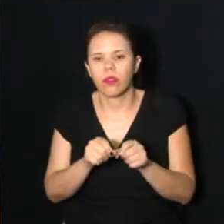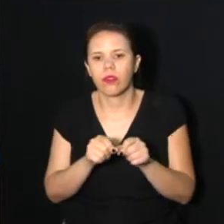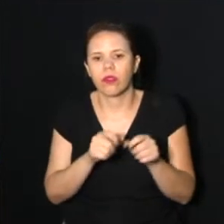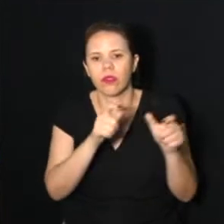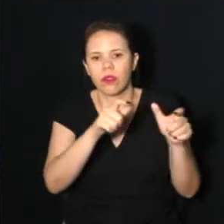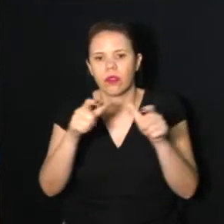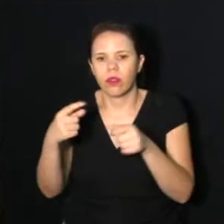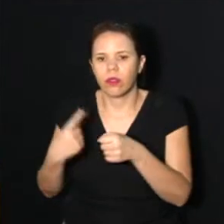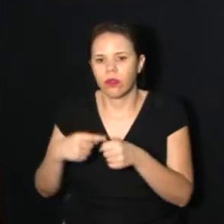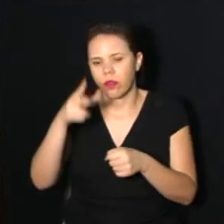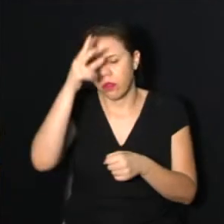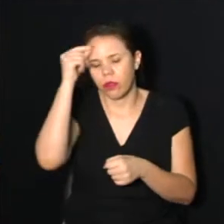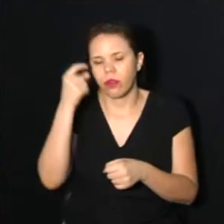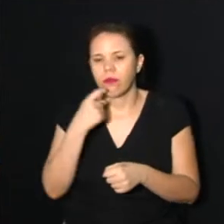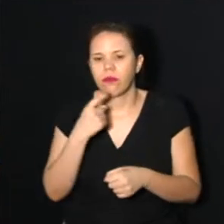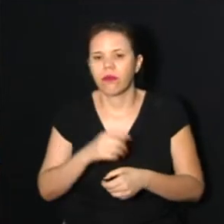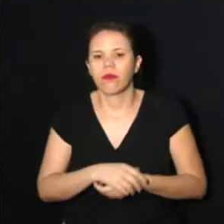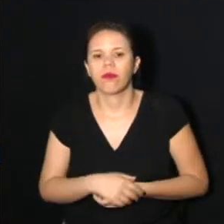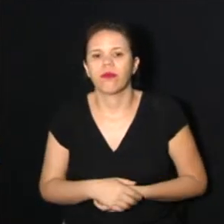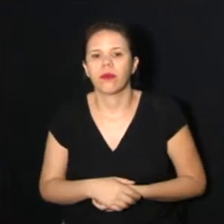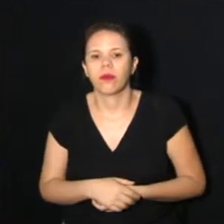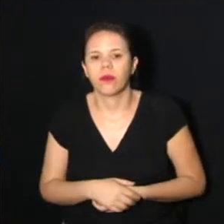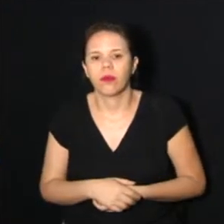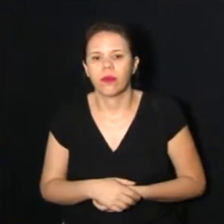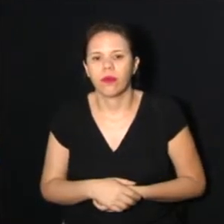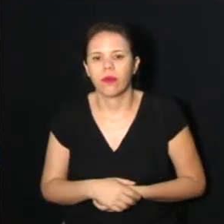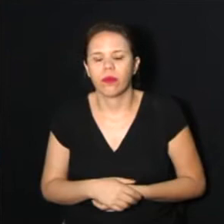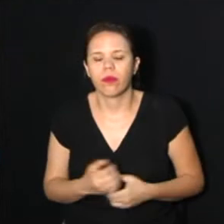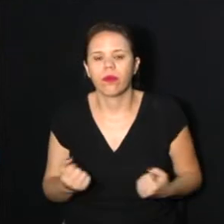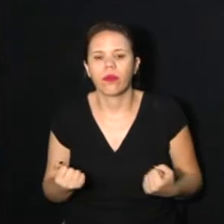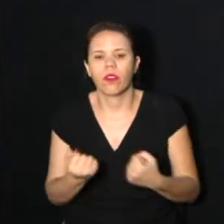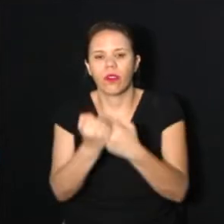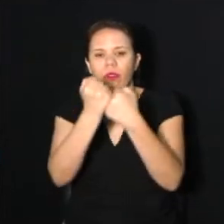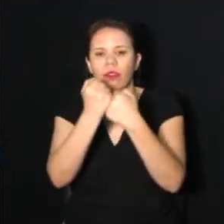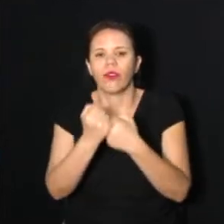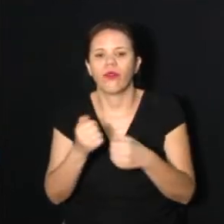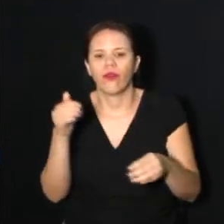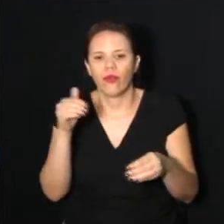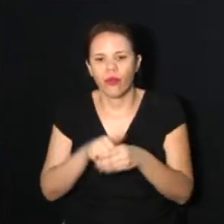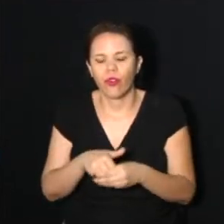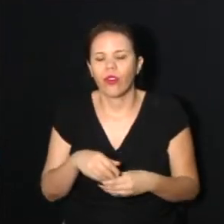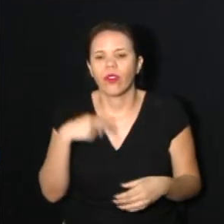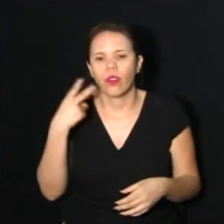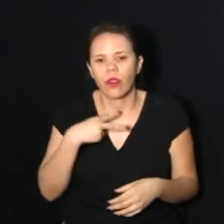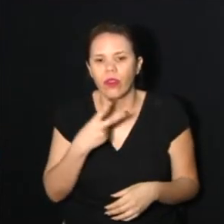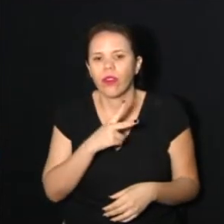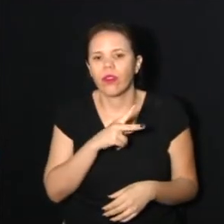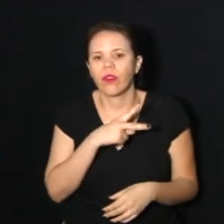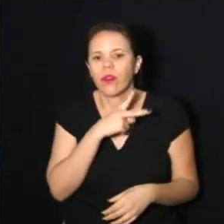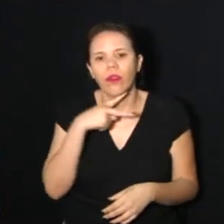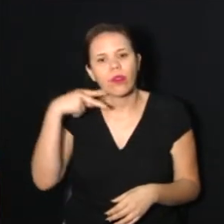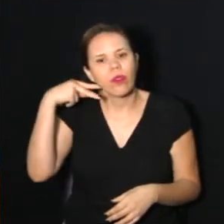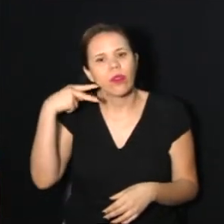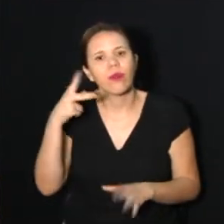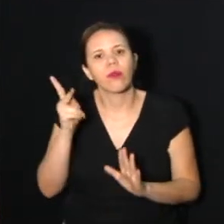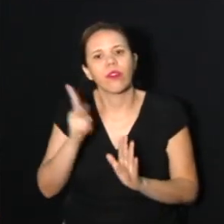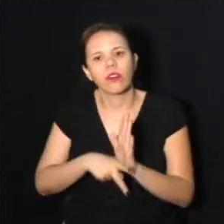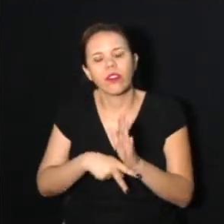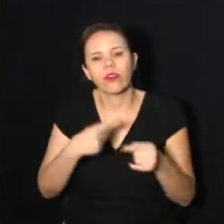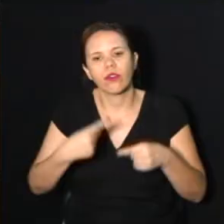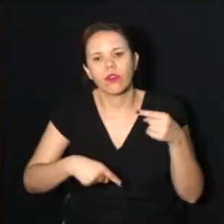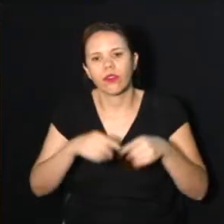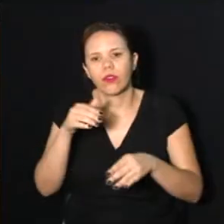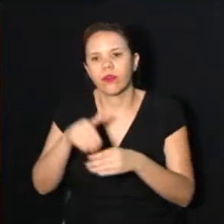município de Campinas. Com parecer favorável do vereador Pirmino Monteiro, o projeto entra em discussão e votação. Vereador